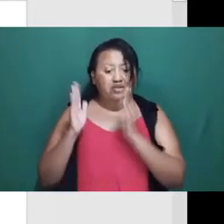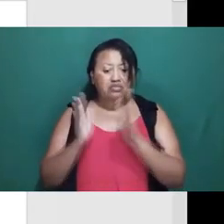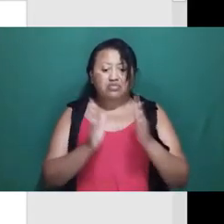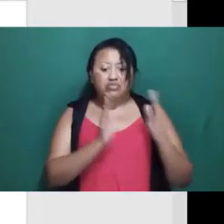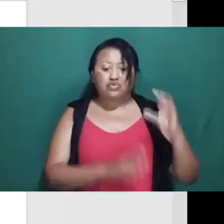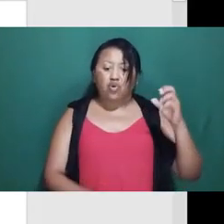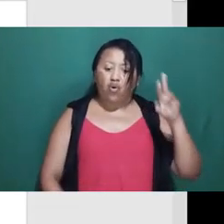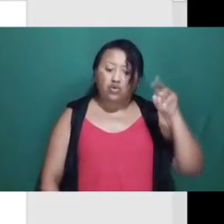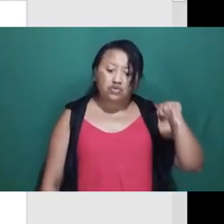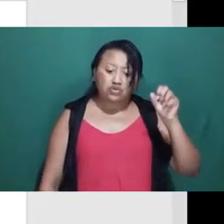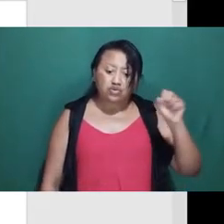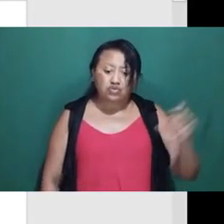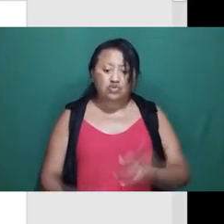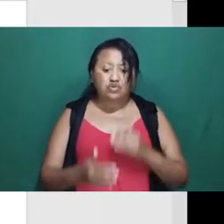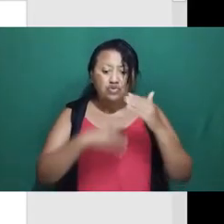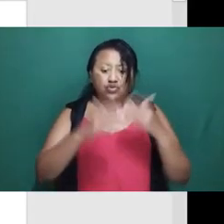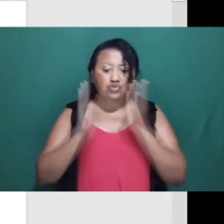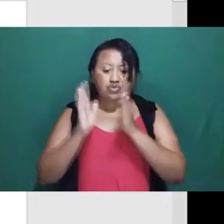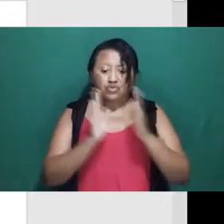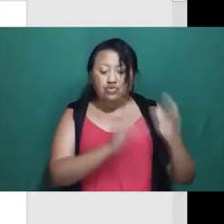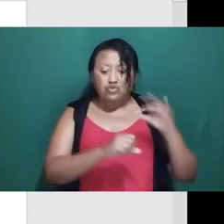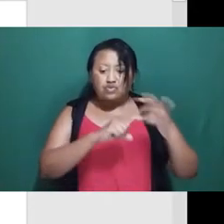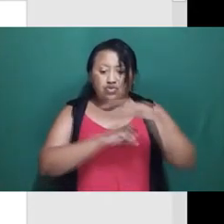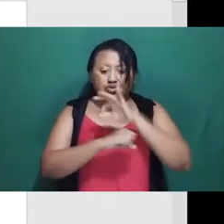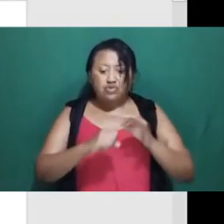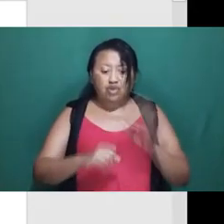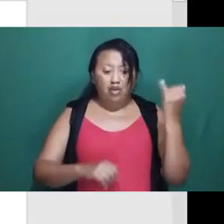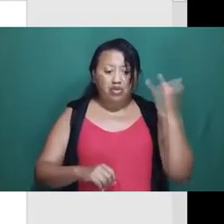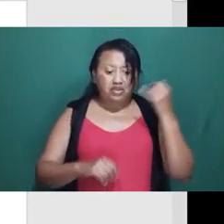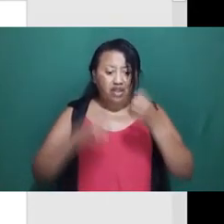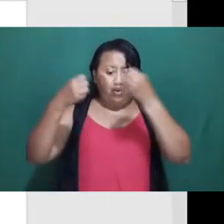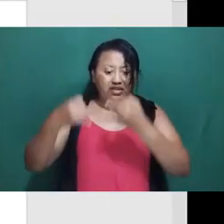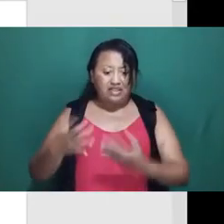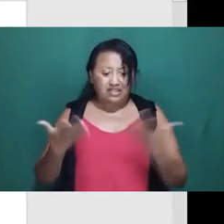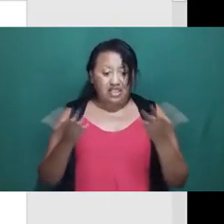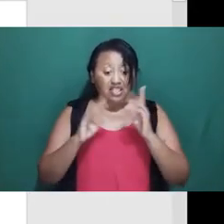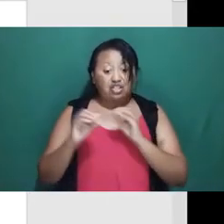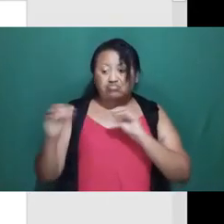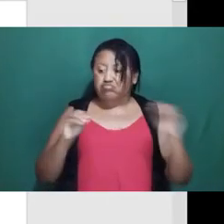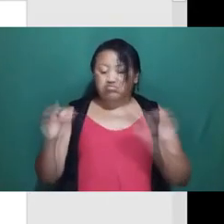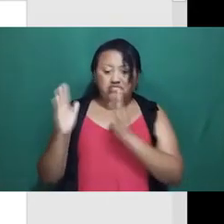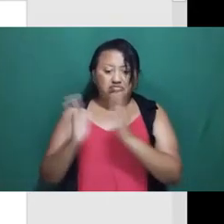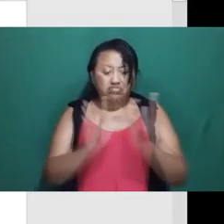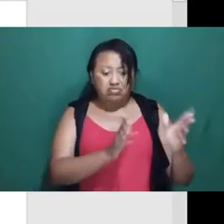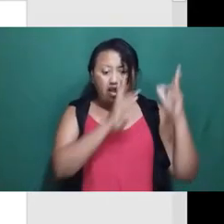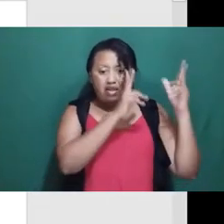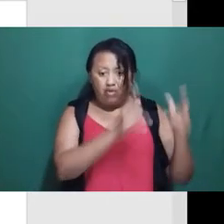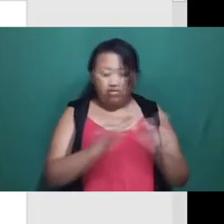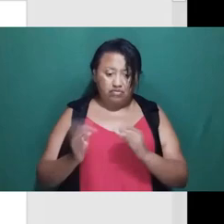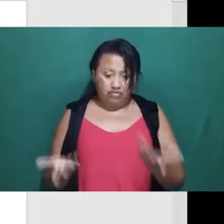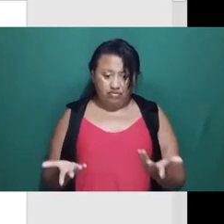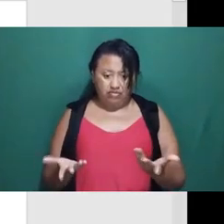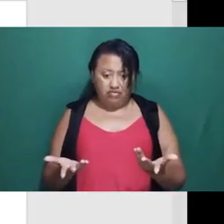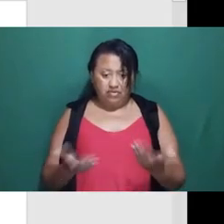cromossomos durante a divisão celular é importante que as quantidades sejam distribuídas de maneira igual durante a